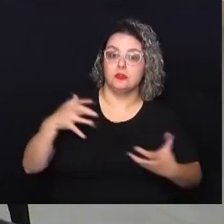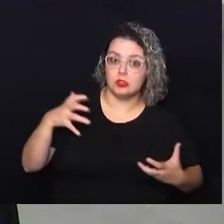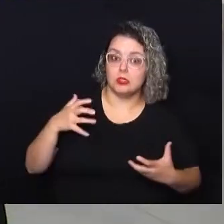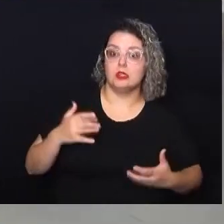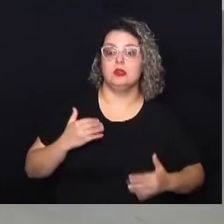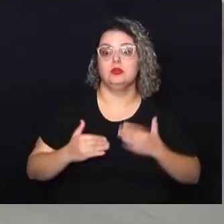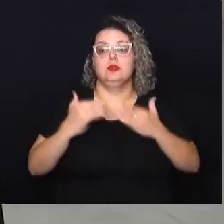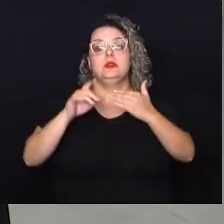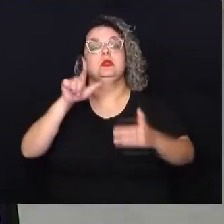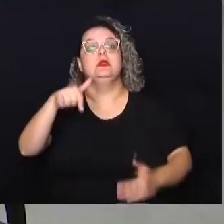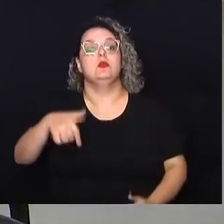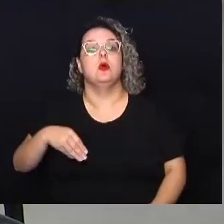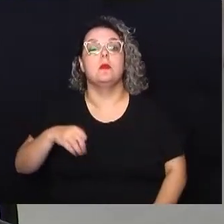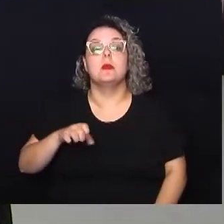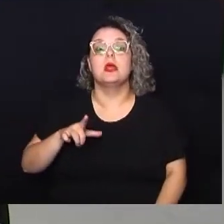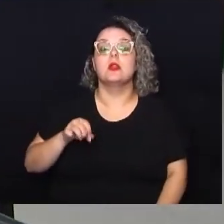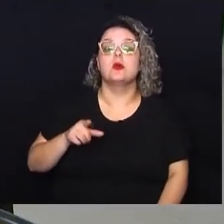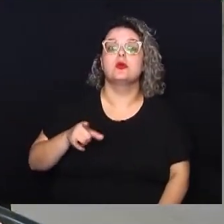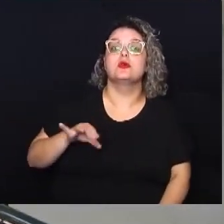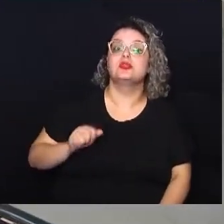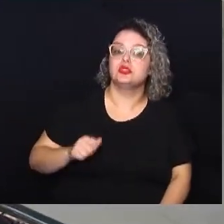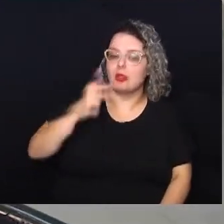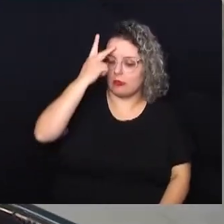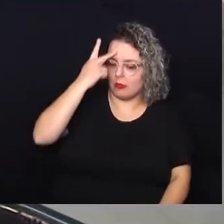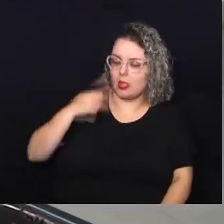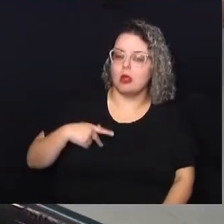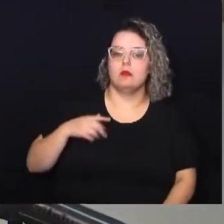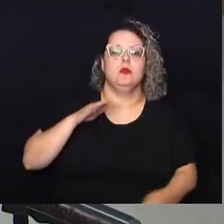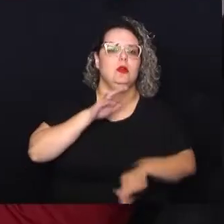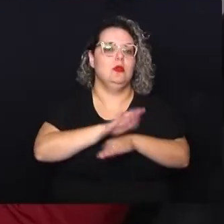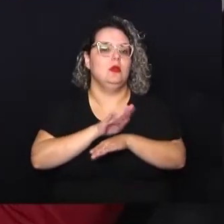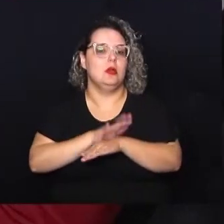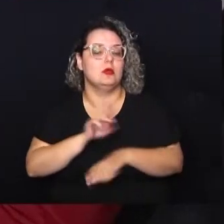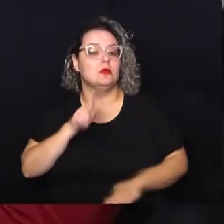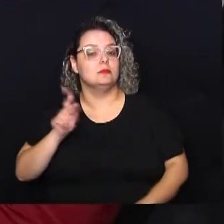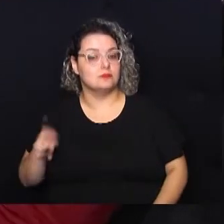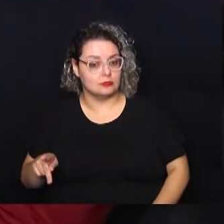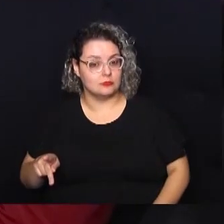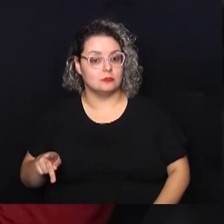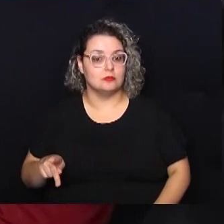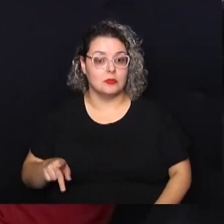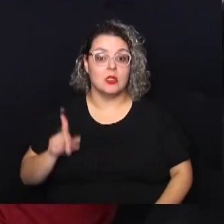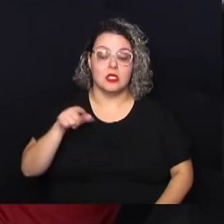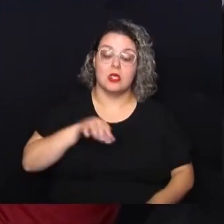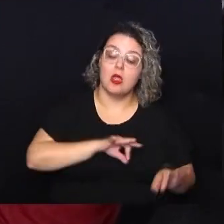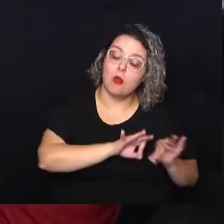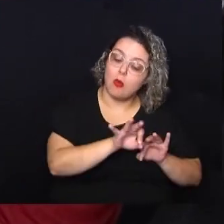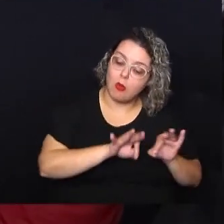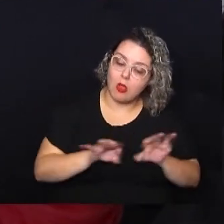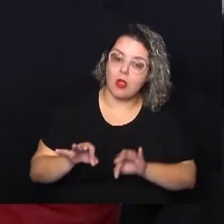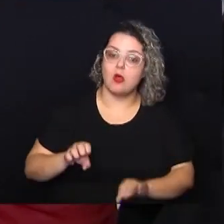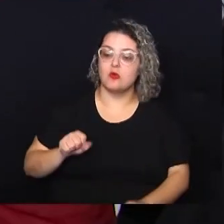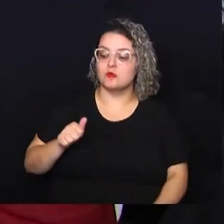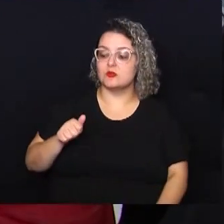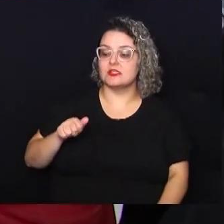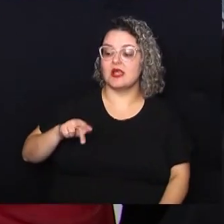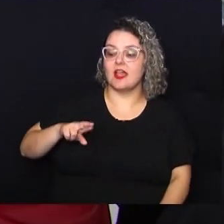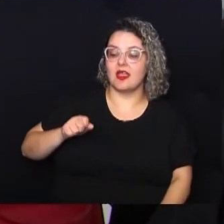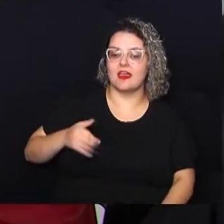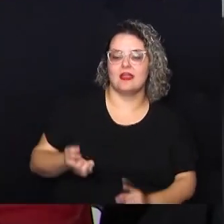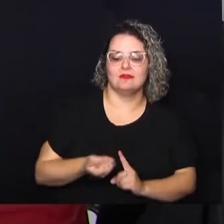uma melodia autoral, com auxílio do professor, e que seja organizado um sarau virtual